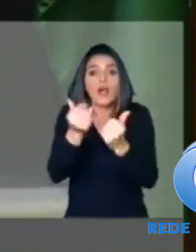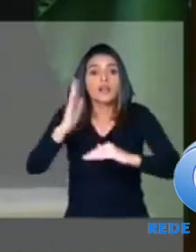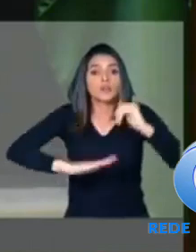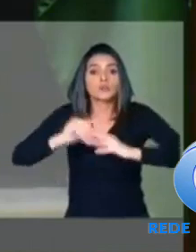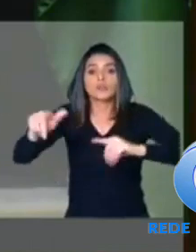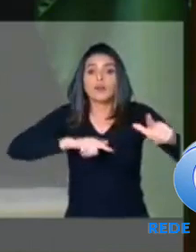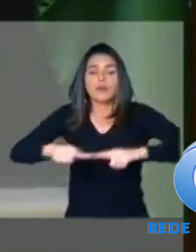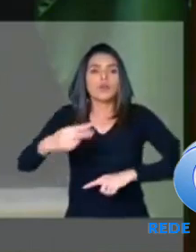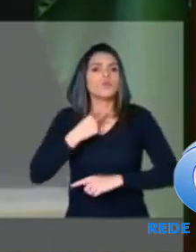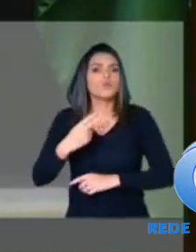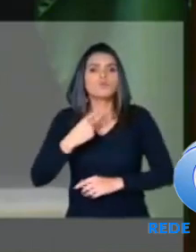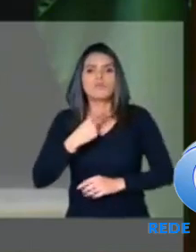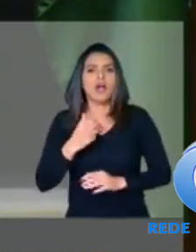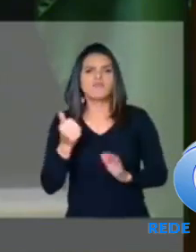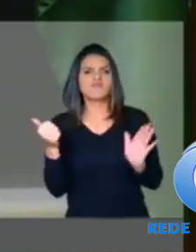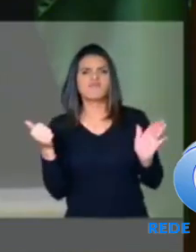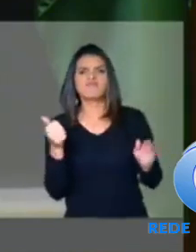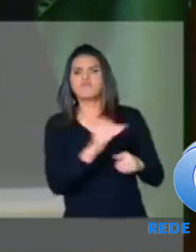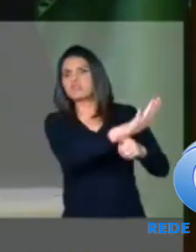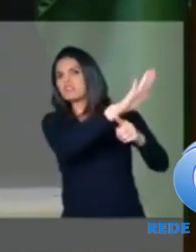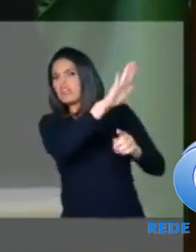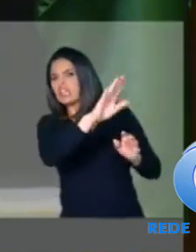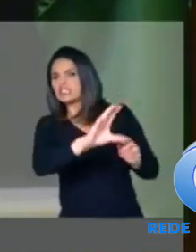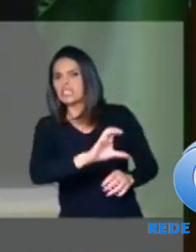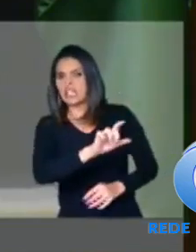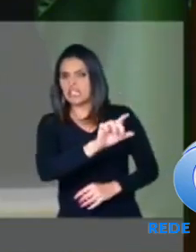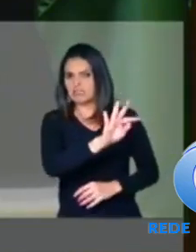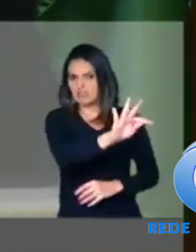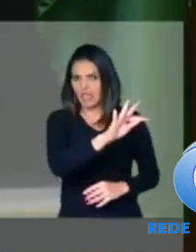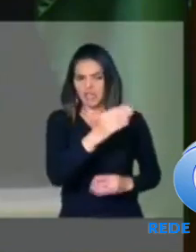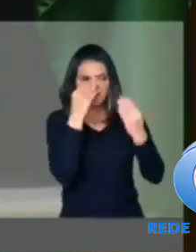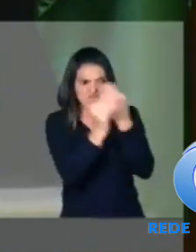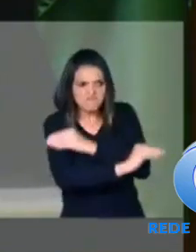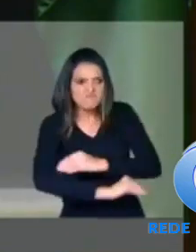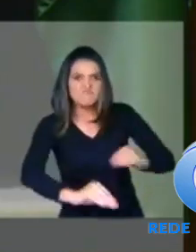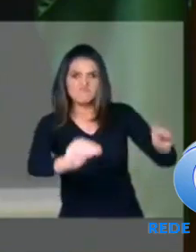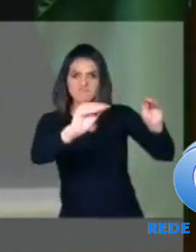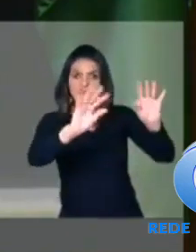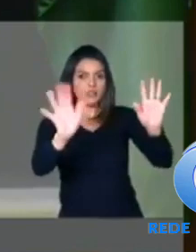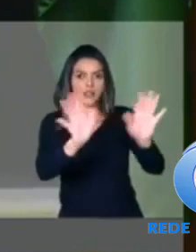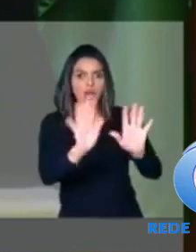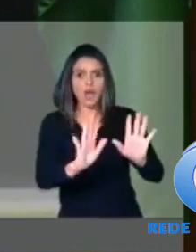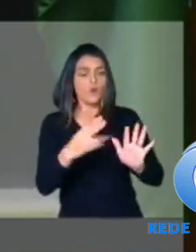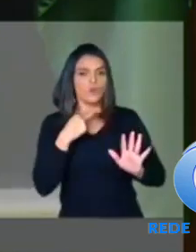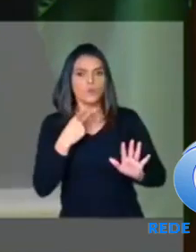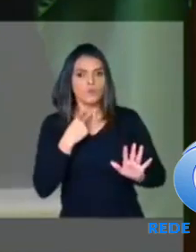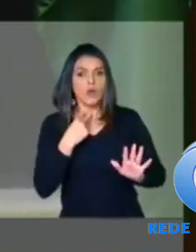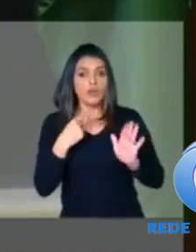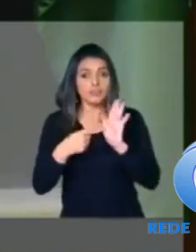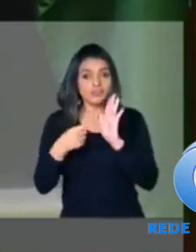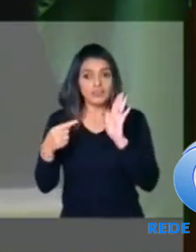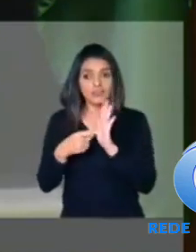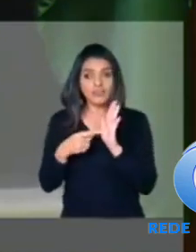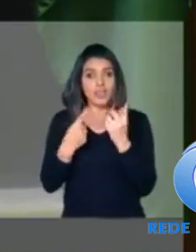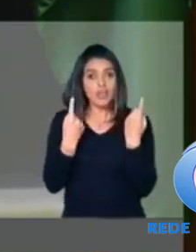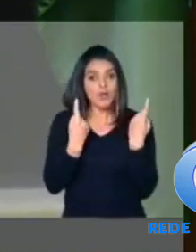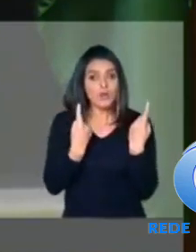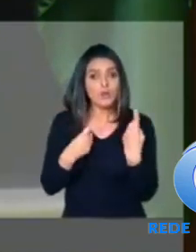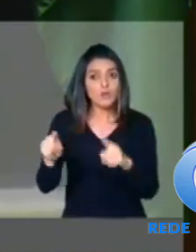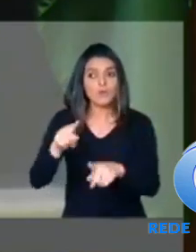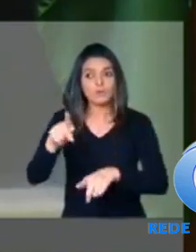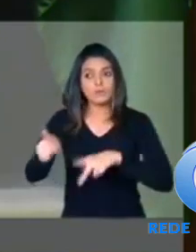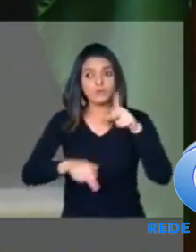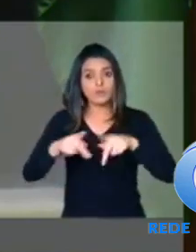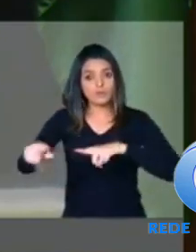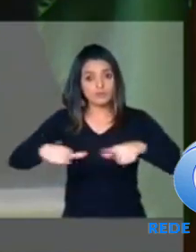podemos violentar a CLT, as relações de trabalho. Isso aqui é contra os